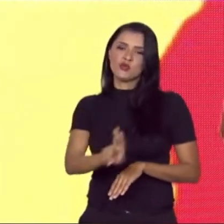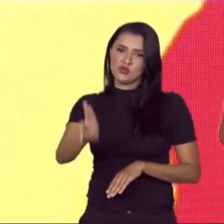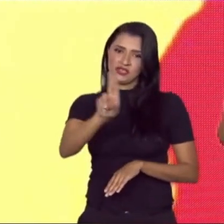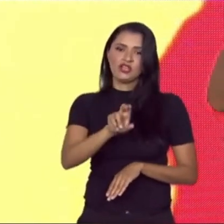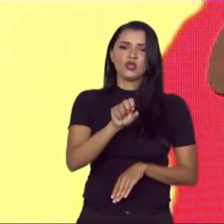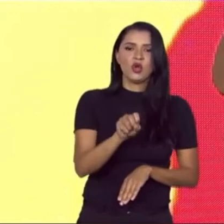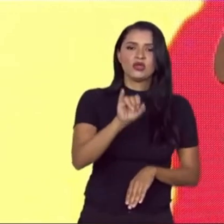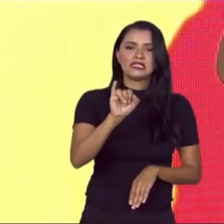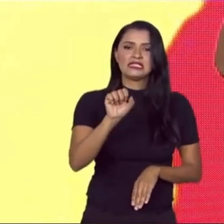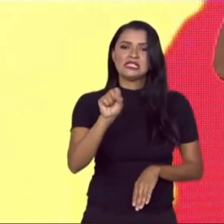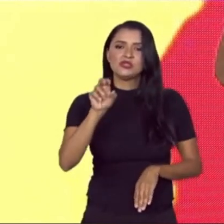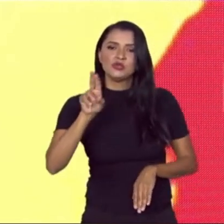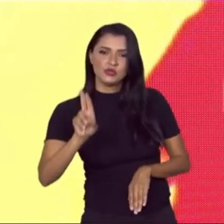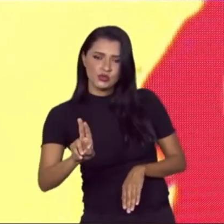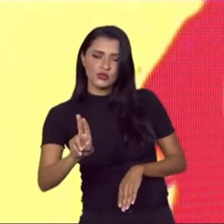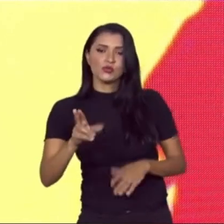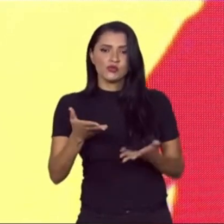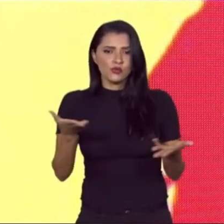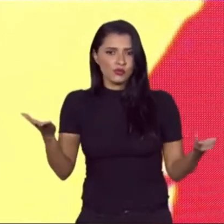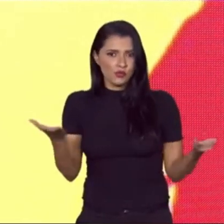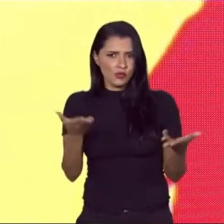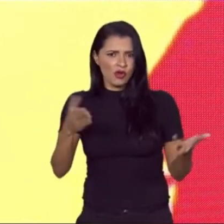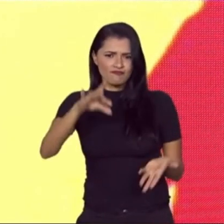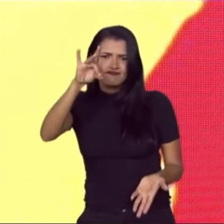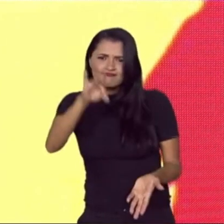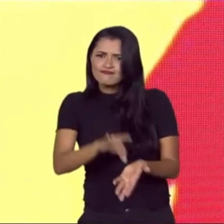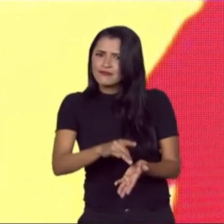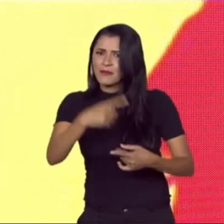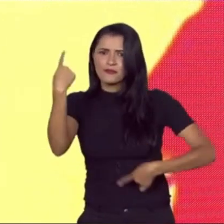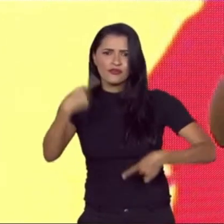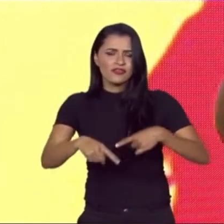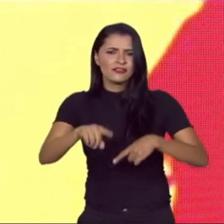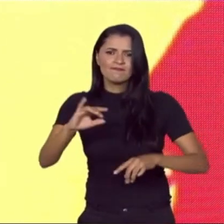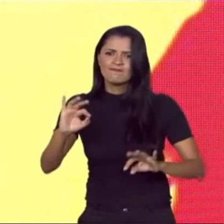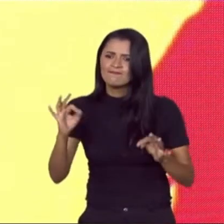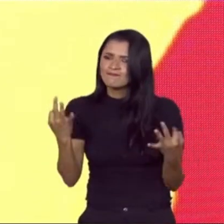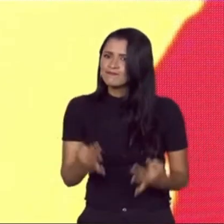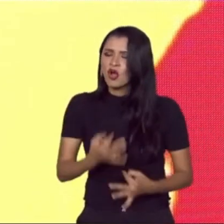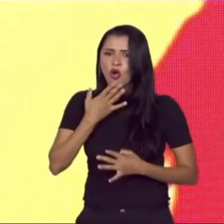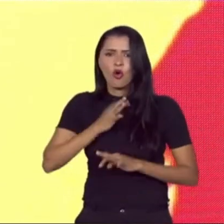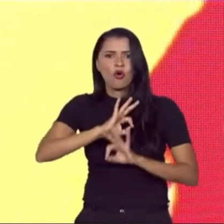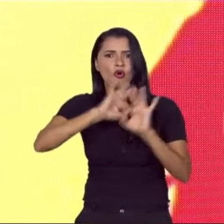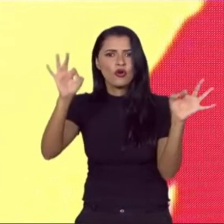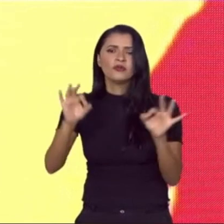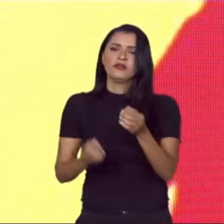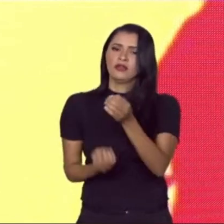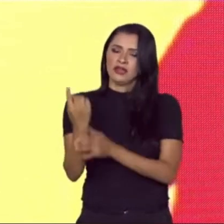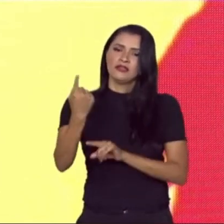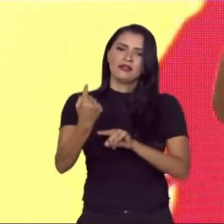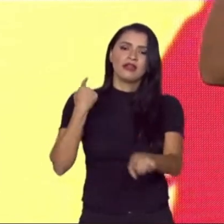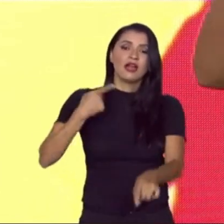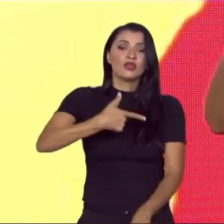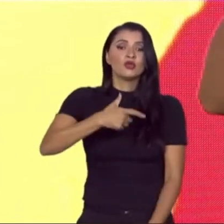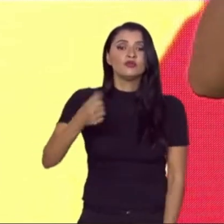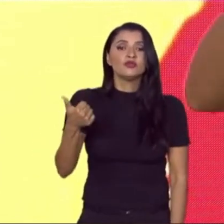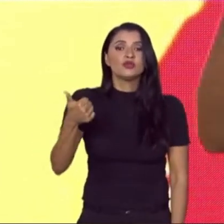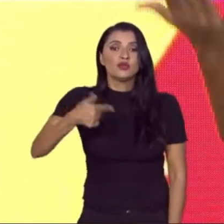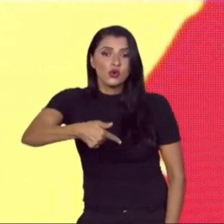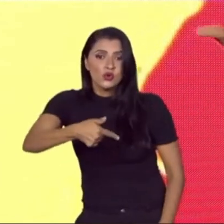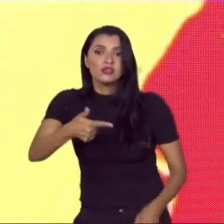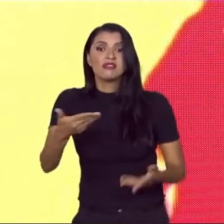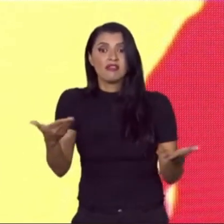SISU. Estamos diante de uma sólida e exitosa política pública estabelecida desde 2012 e que agora